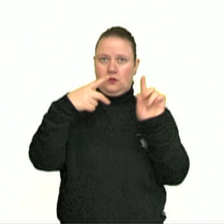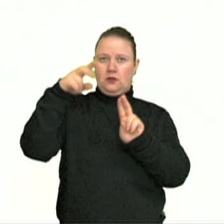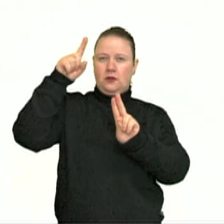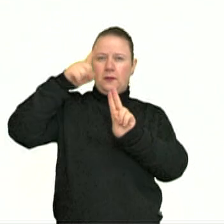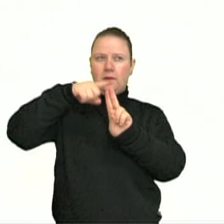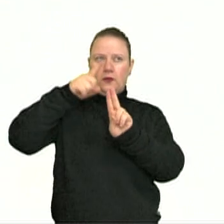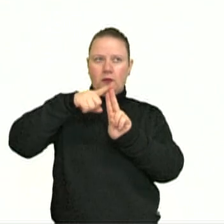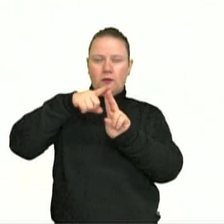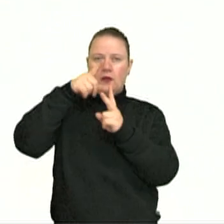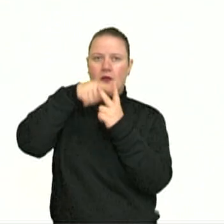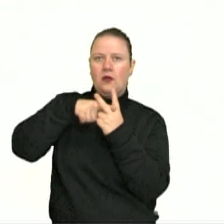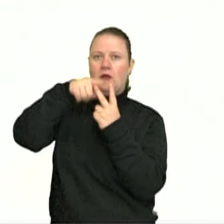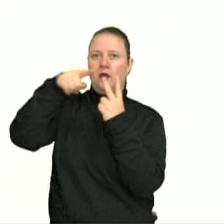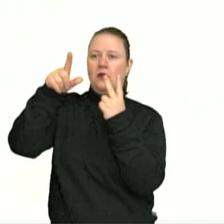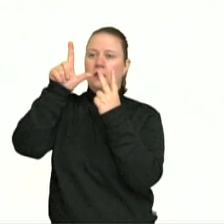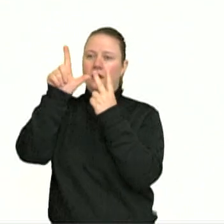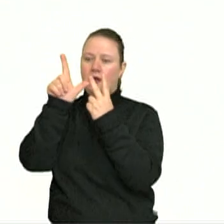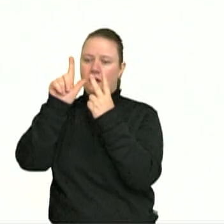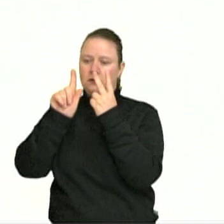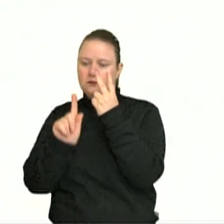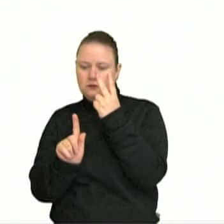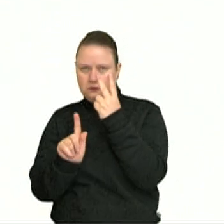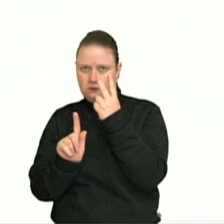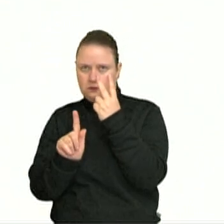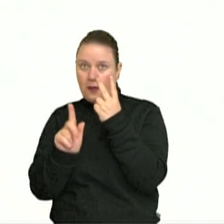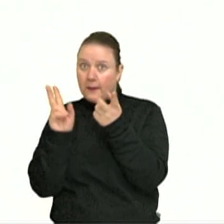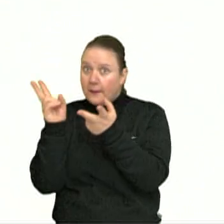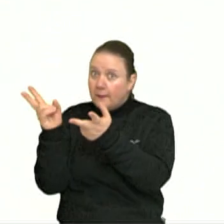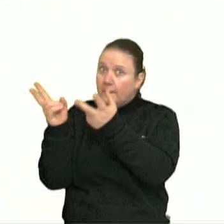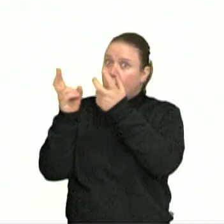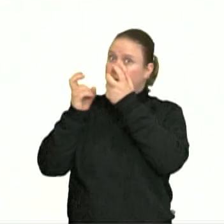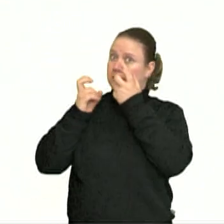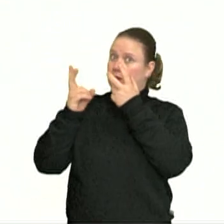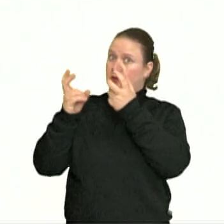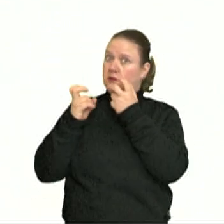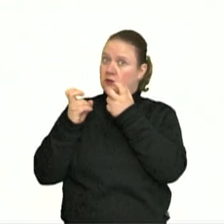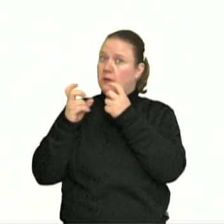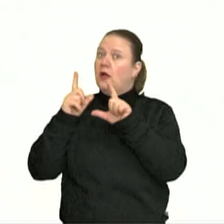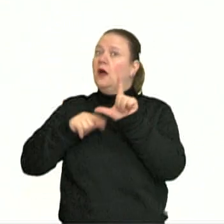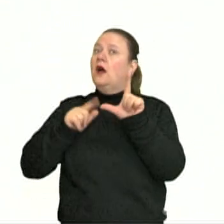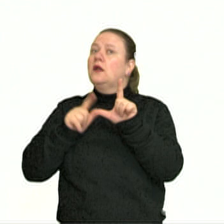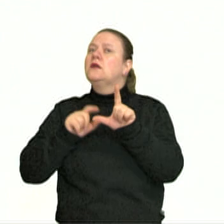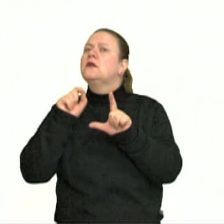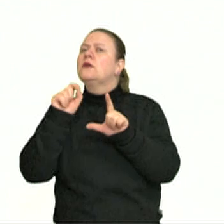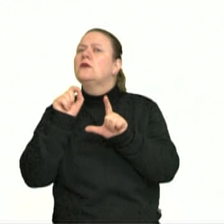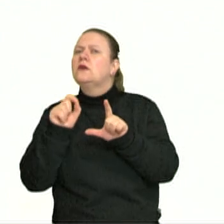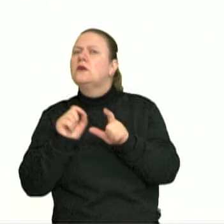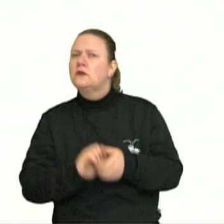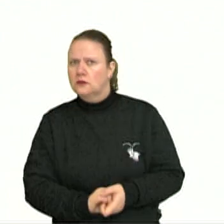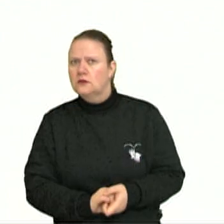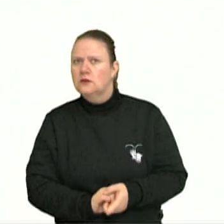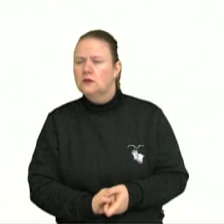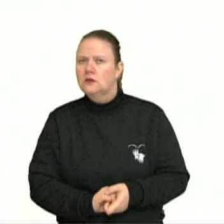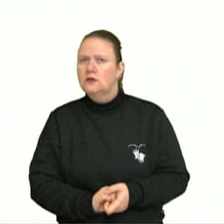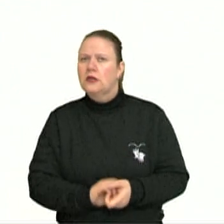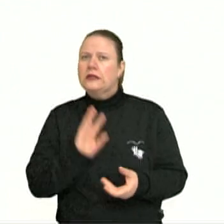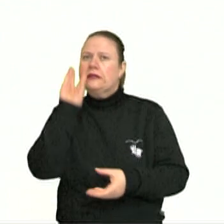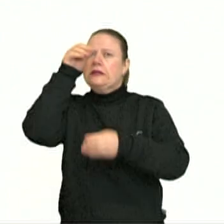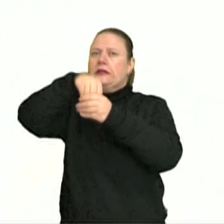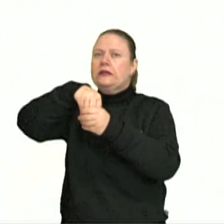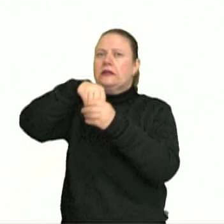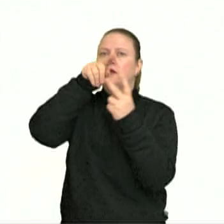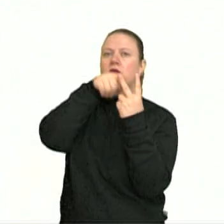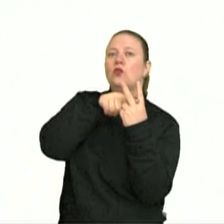G. Percebam que a letra que eu quero calcular, ela está onde? Cara, eu quero a gravidade está dentro da